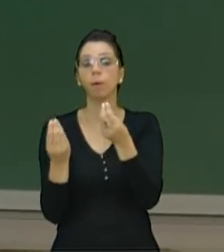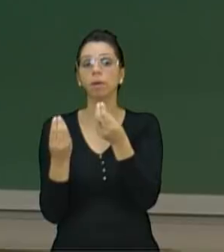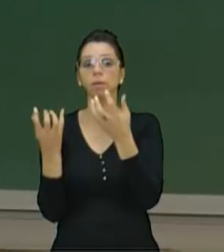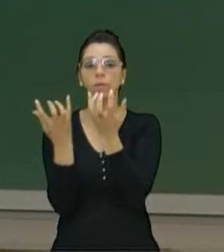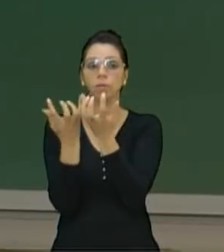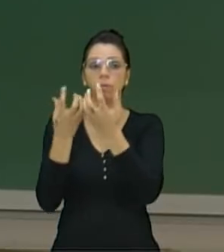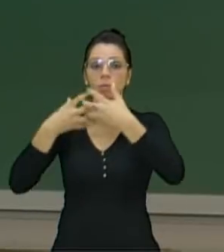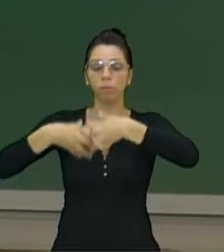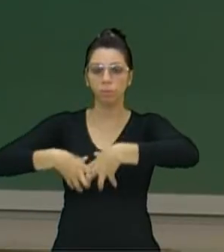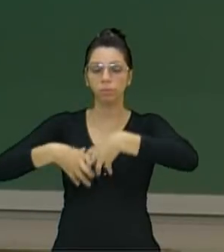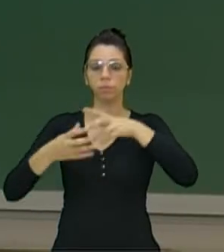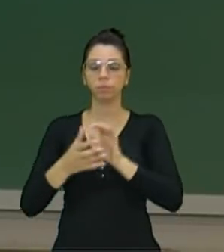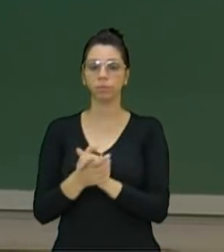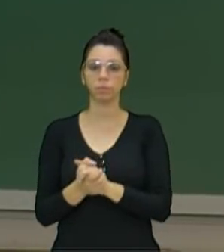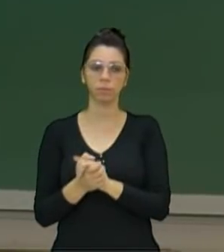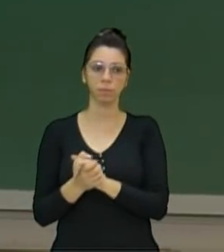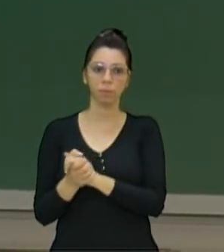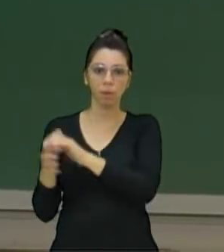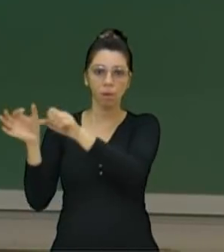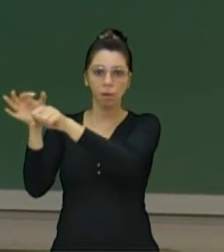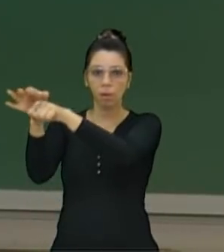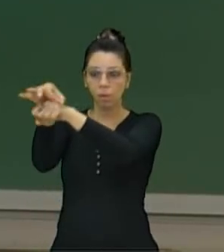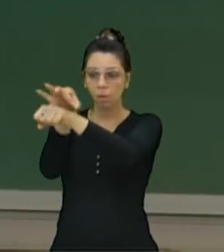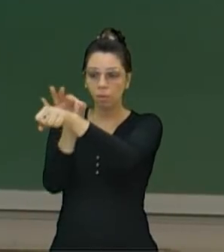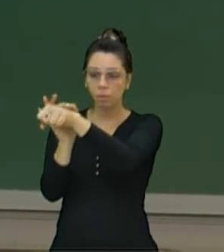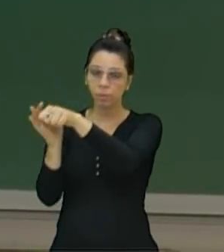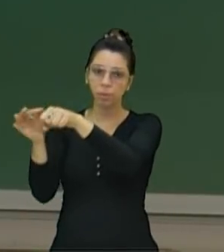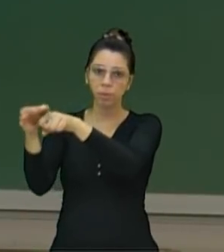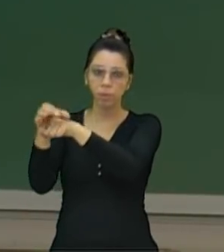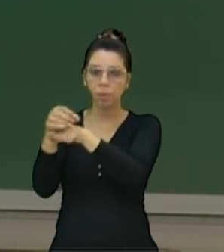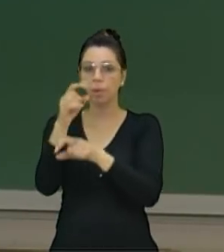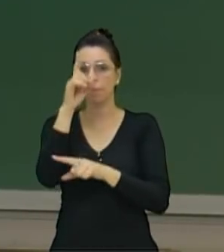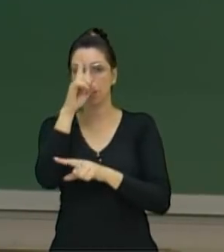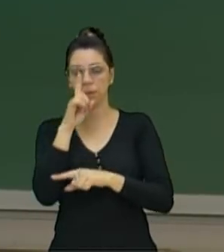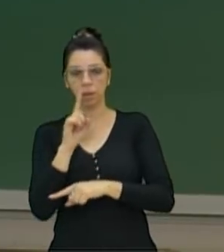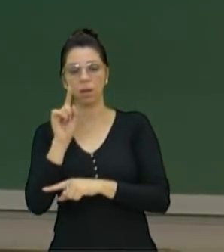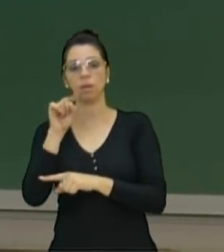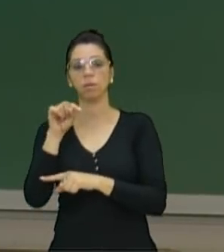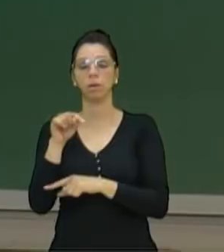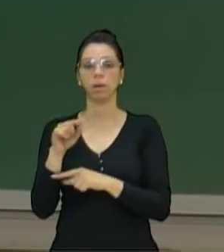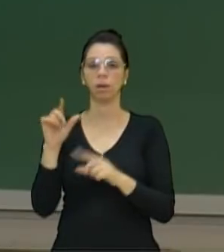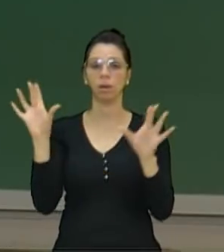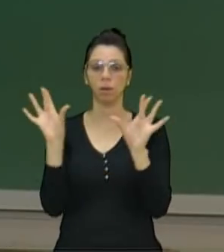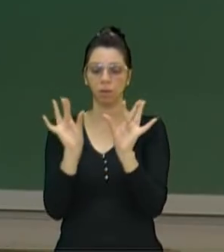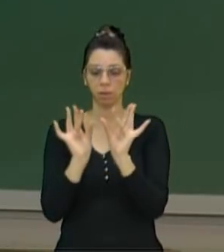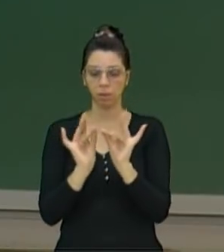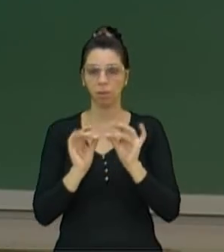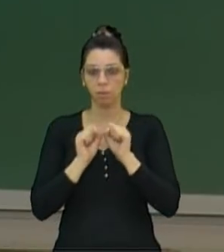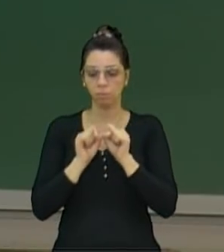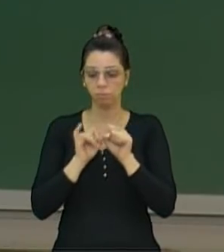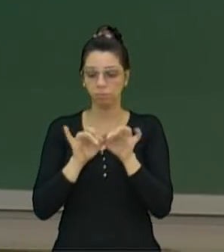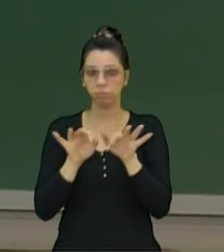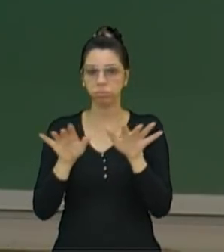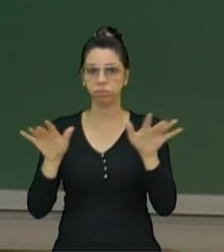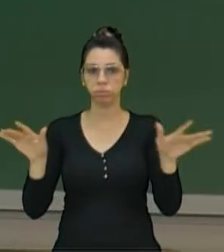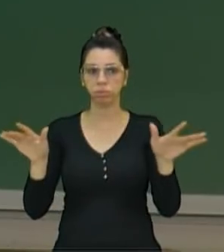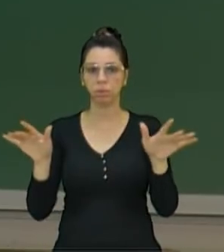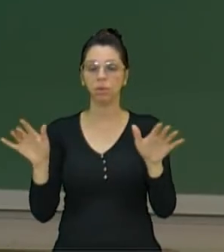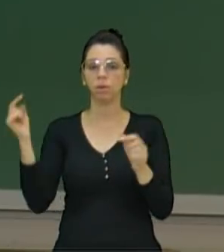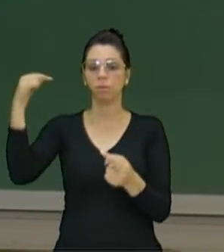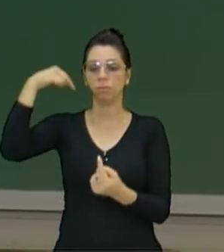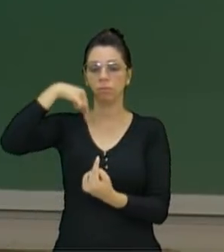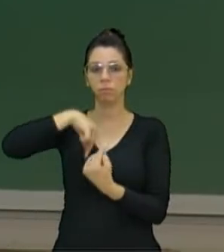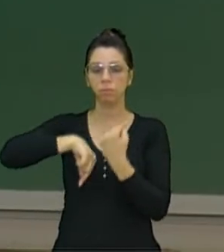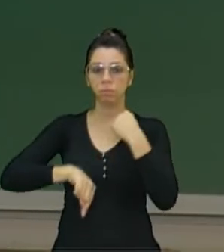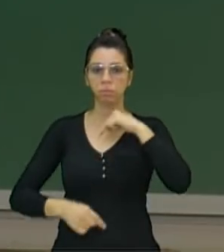as célulazinhas, em amarelinho no meio delas o líquido. Esse líquido vai sendo drenado e vai entrando